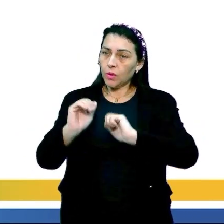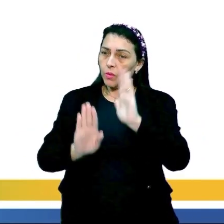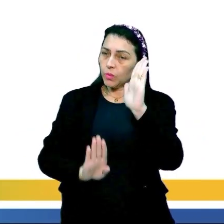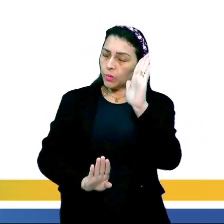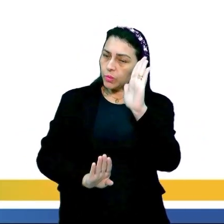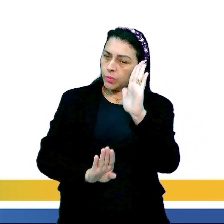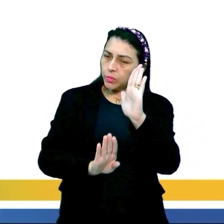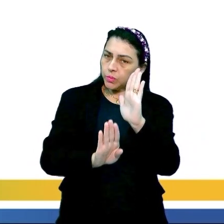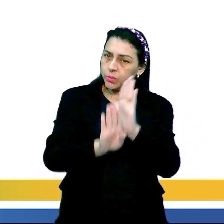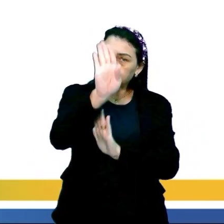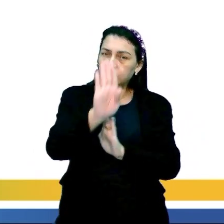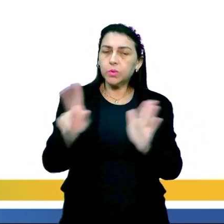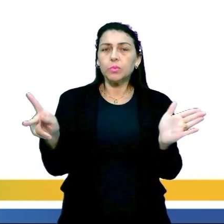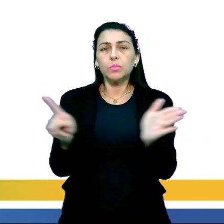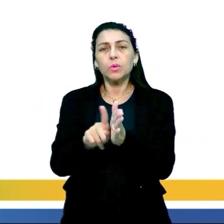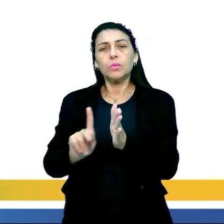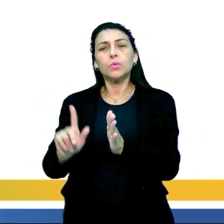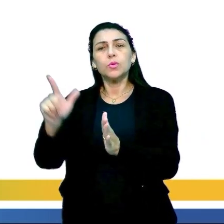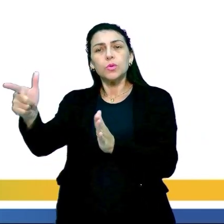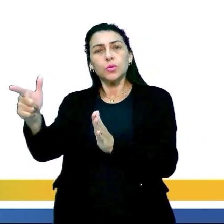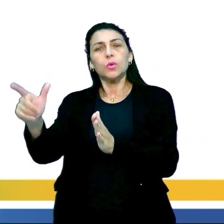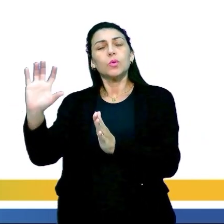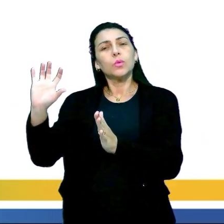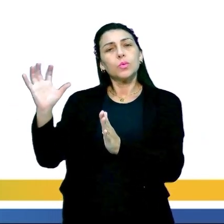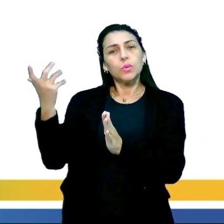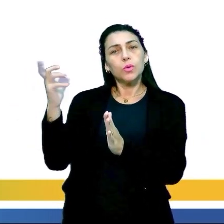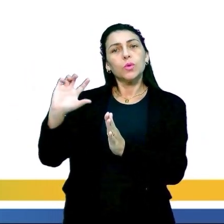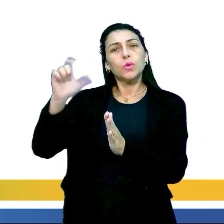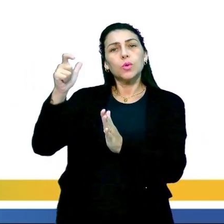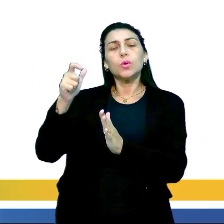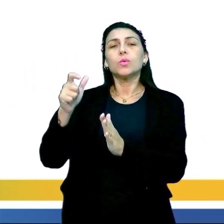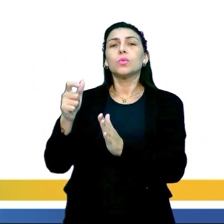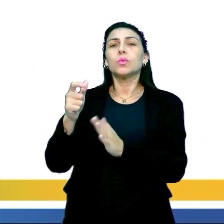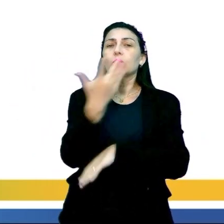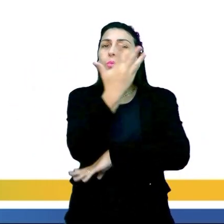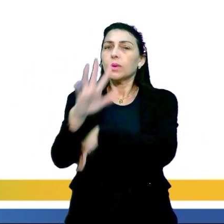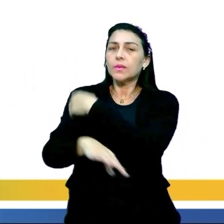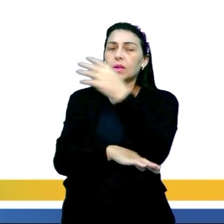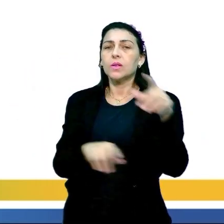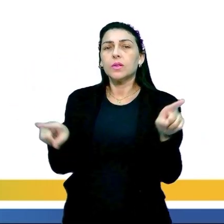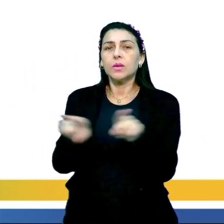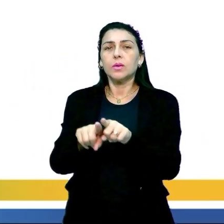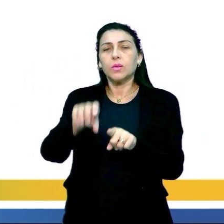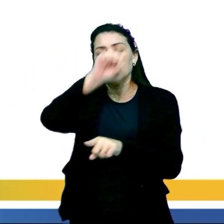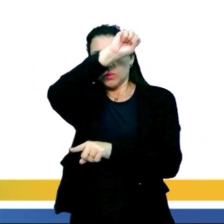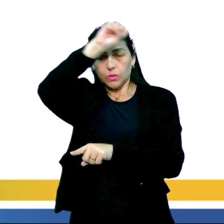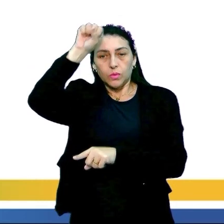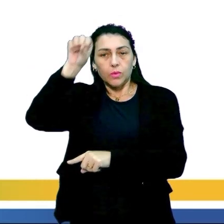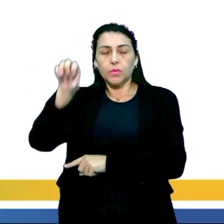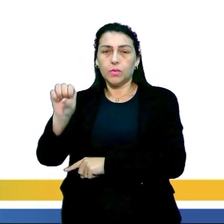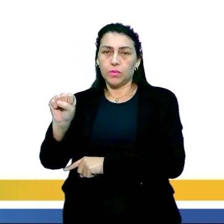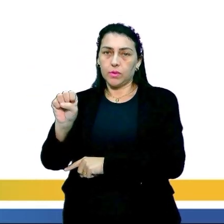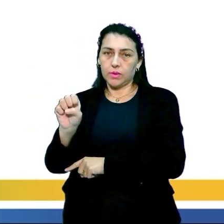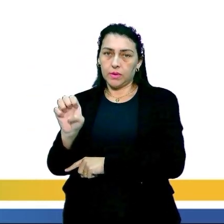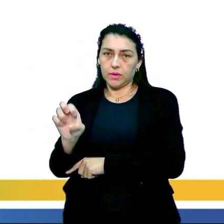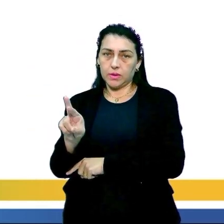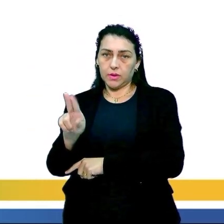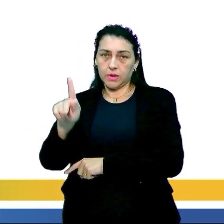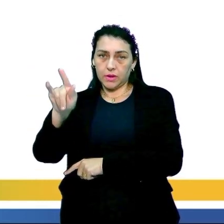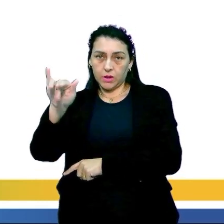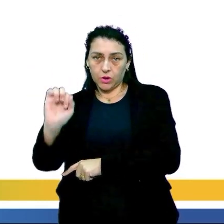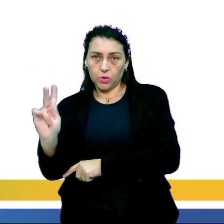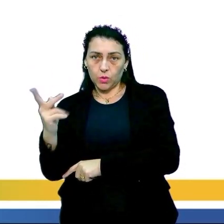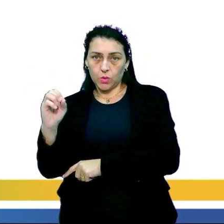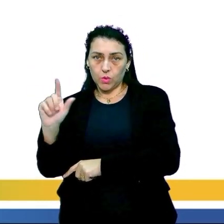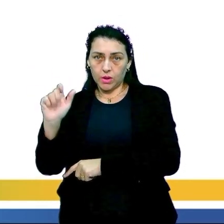evolução próprio, de outro clima e de outra paisagem, do sociólogo Sérgio Buarque,